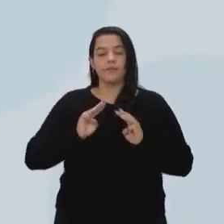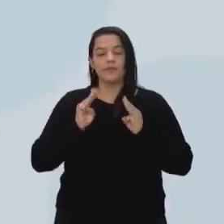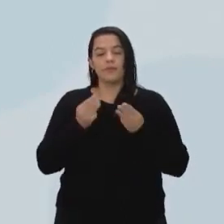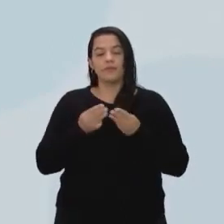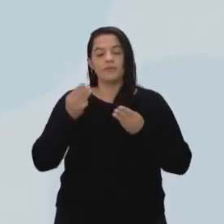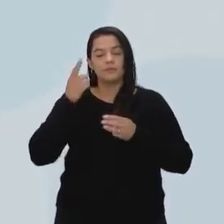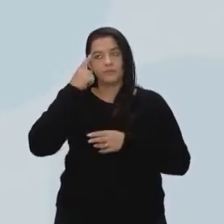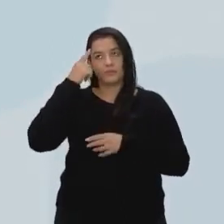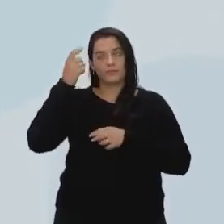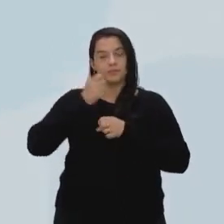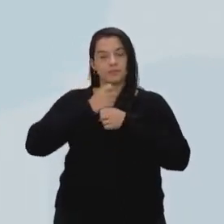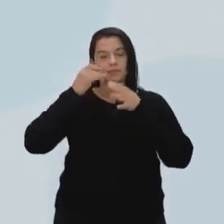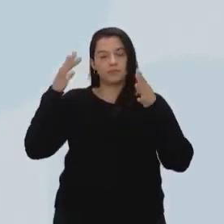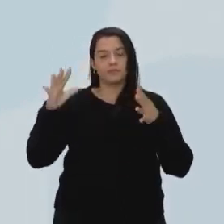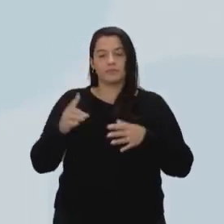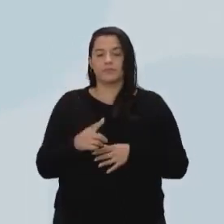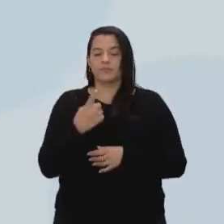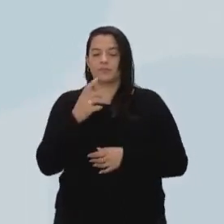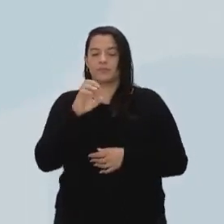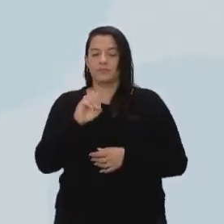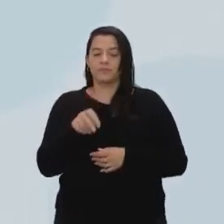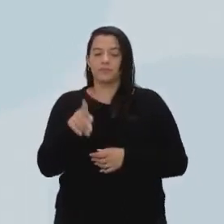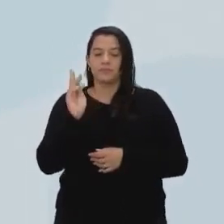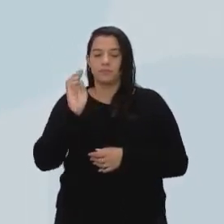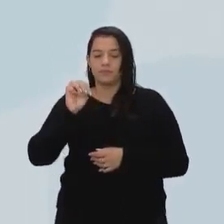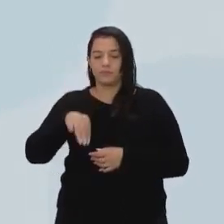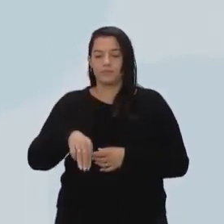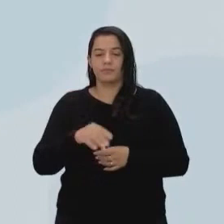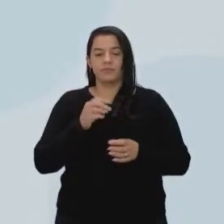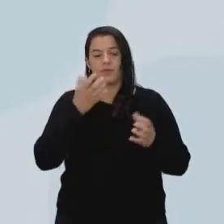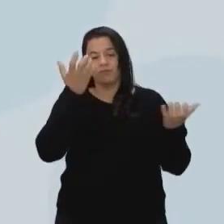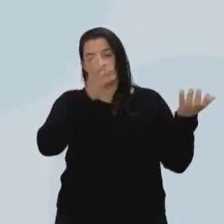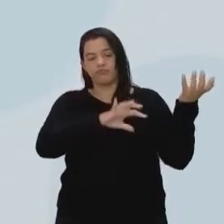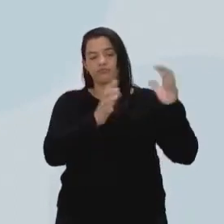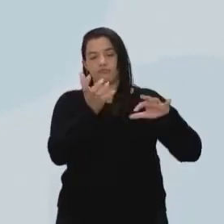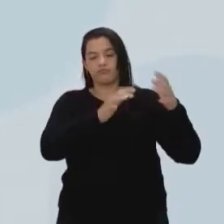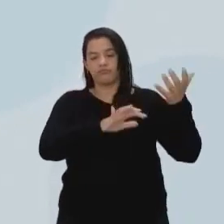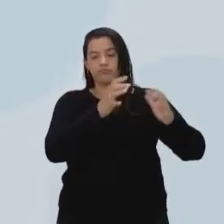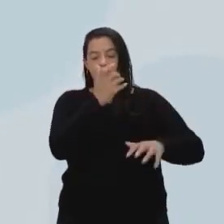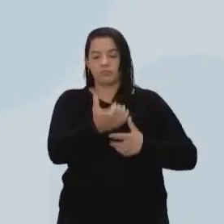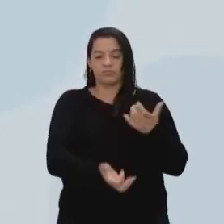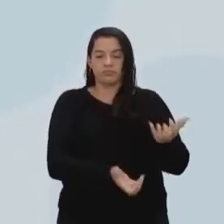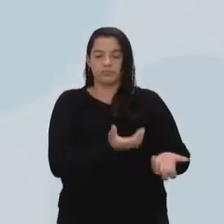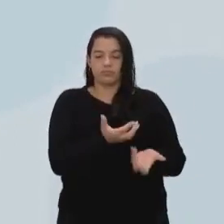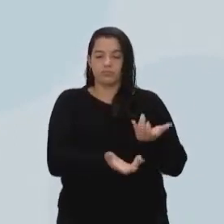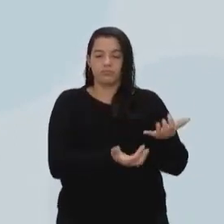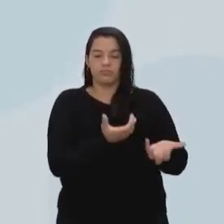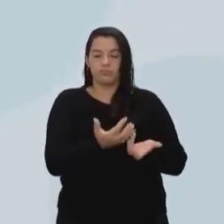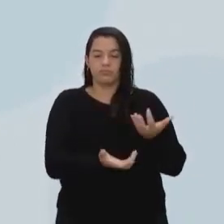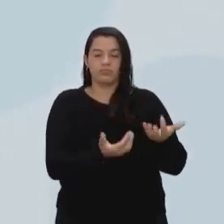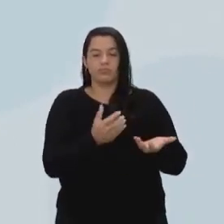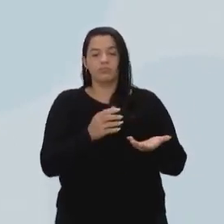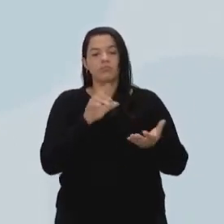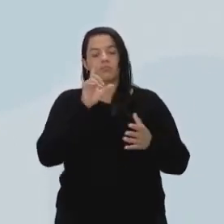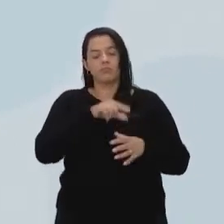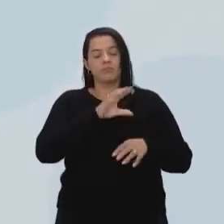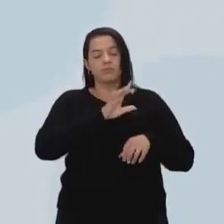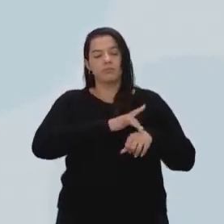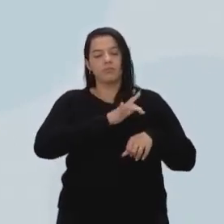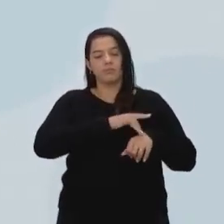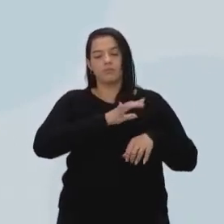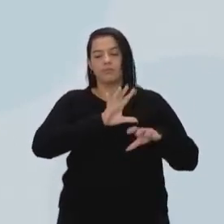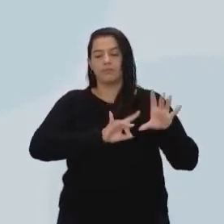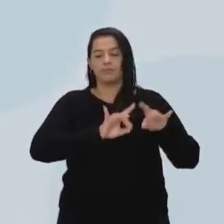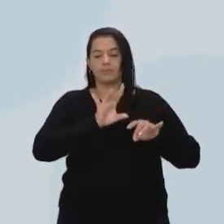imaginar, 10 toneladas de calcário adicionado no equipamento, ele vai ser queimado, uma parte dessa massa sólida